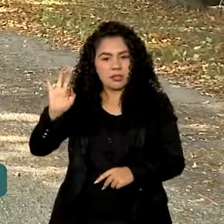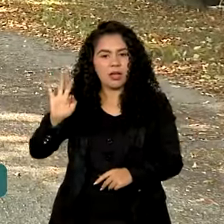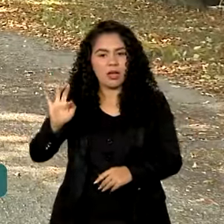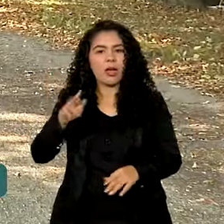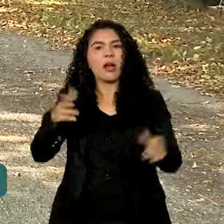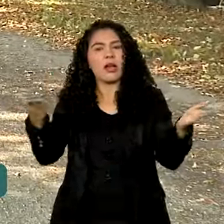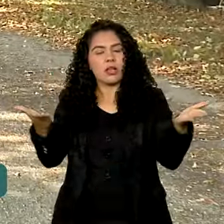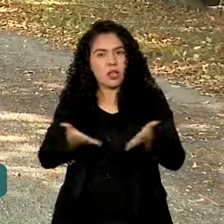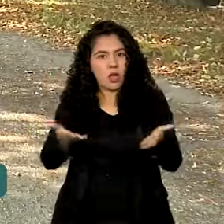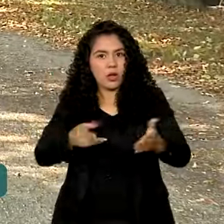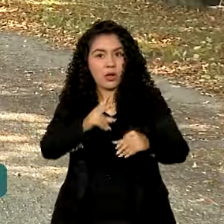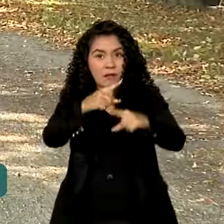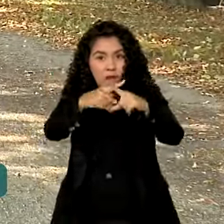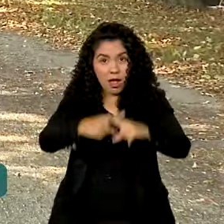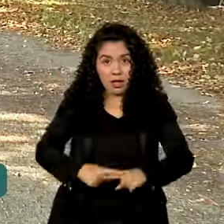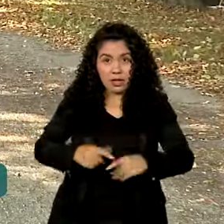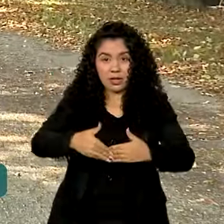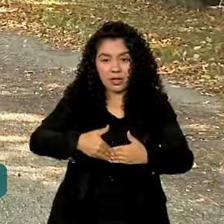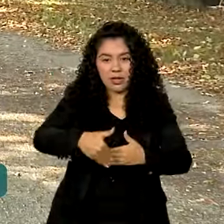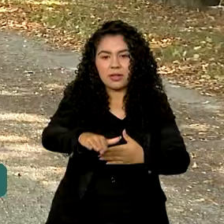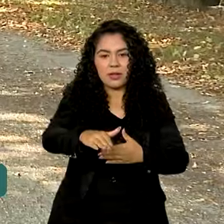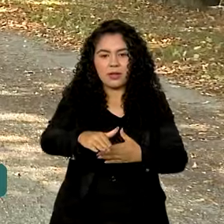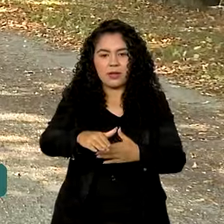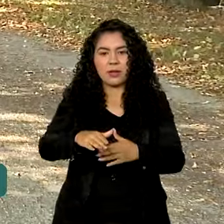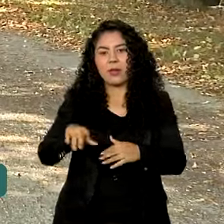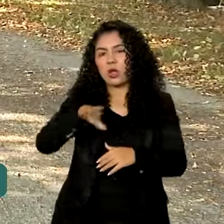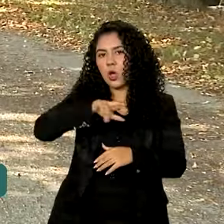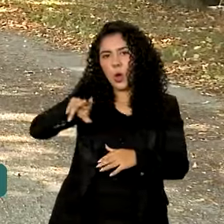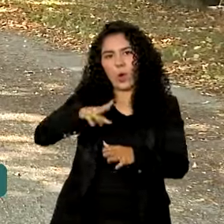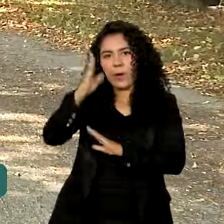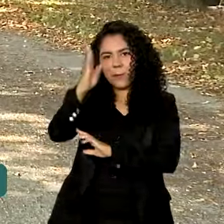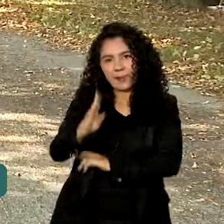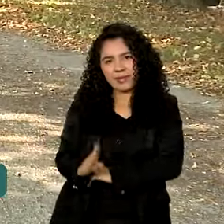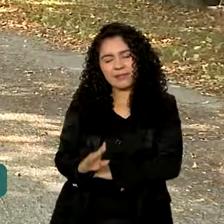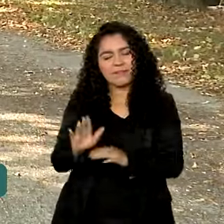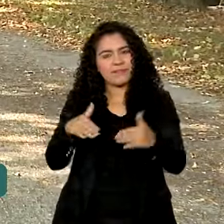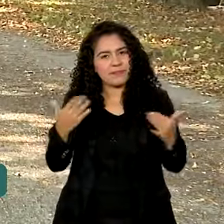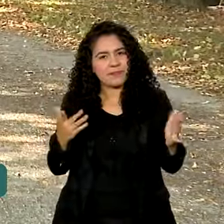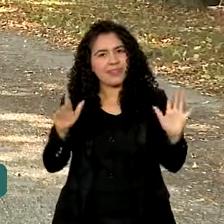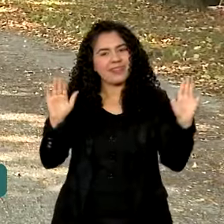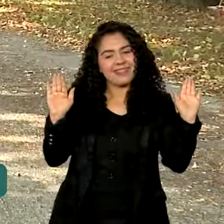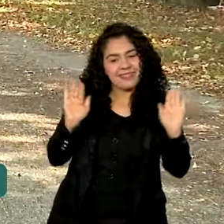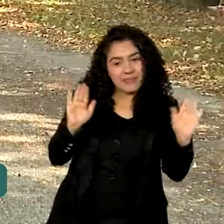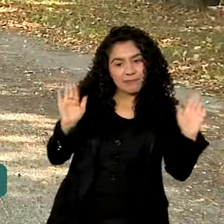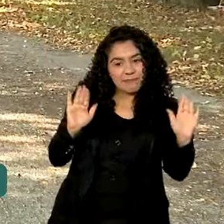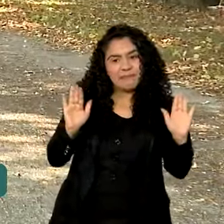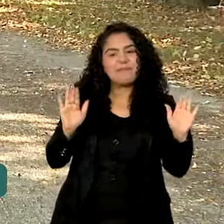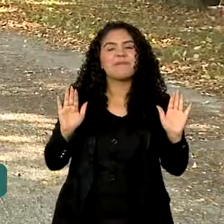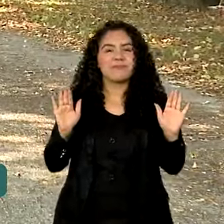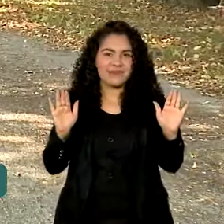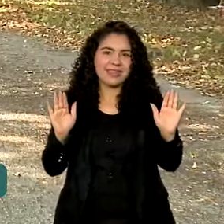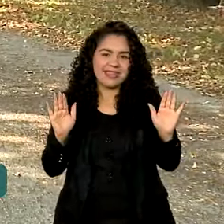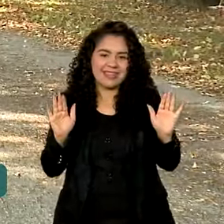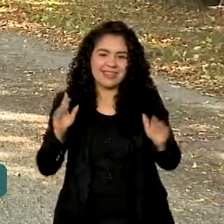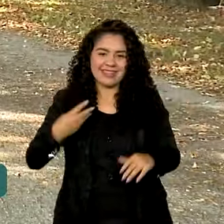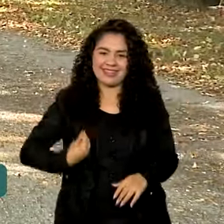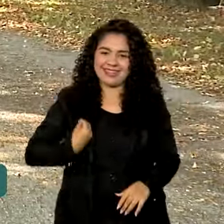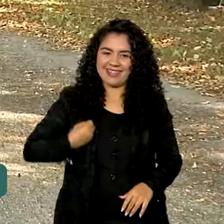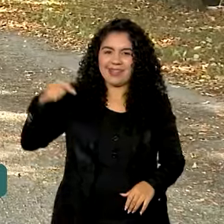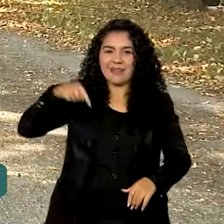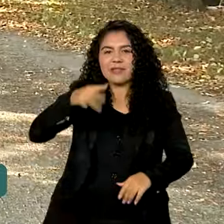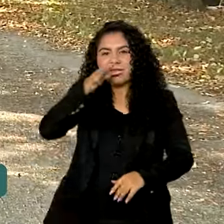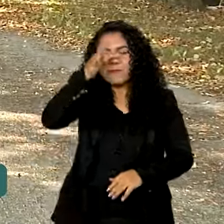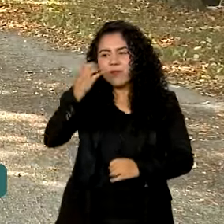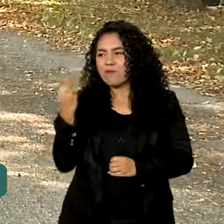uma edição dos Jogos fora do Brasil. É isso, Vanessa, a gente se despede por aqui, direto dos jardins do Palácio